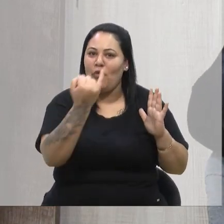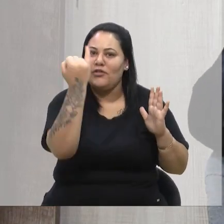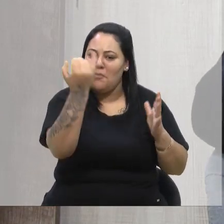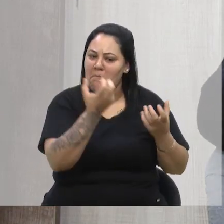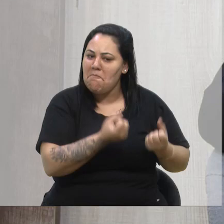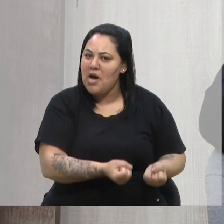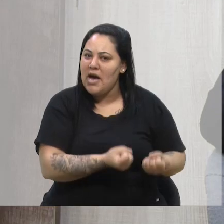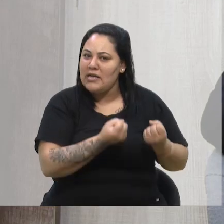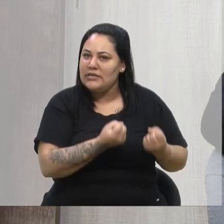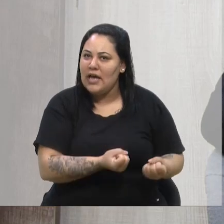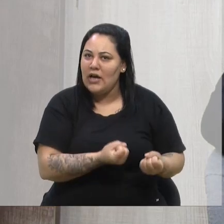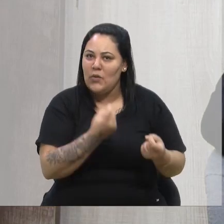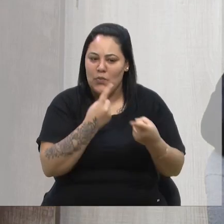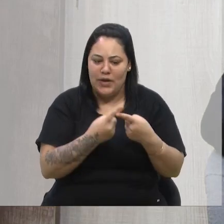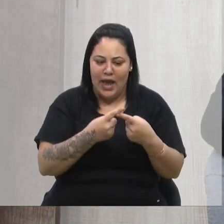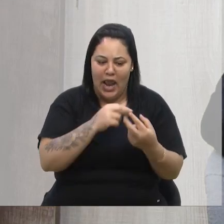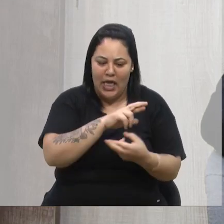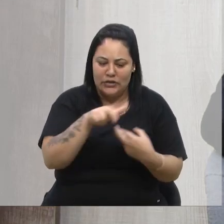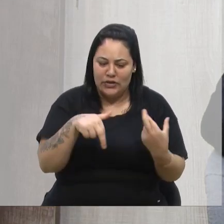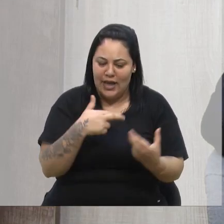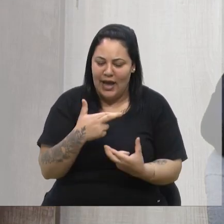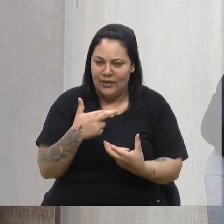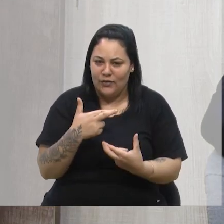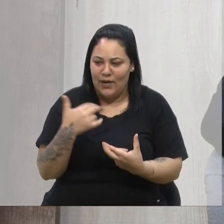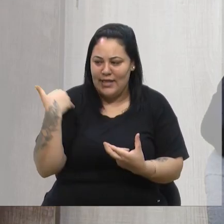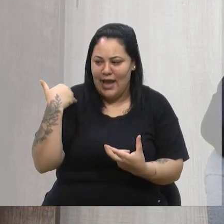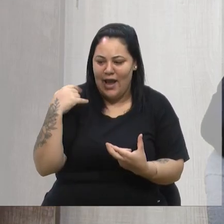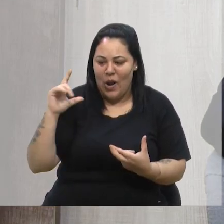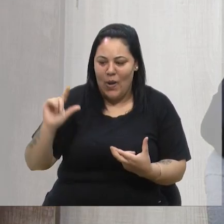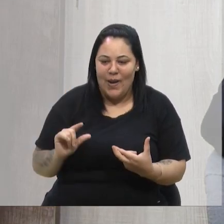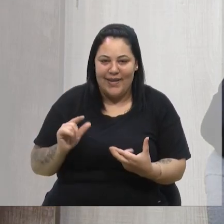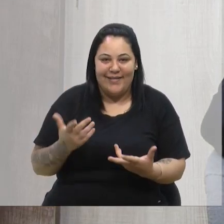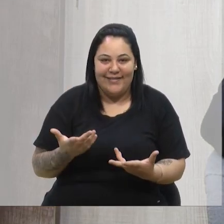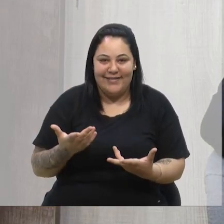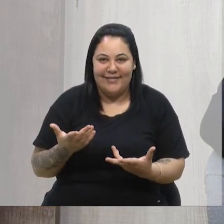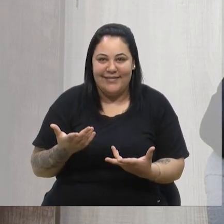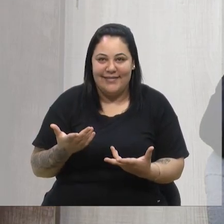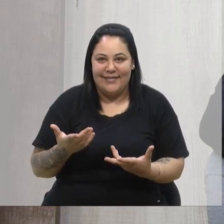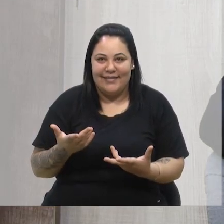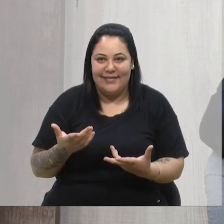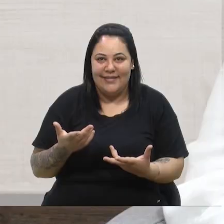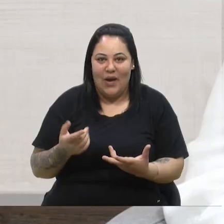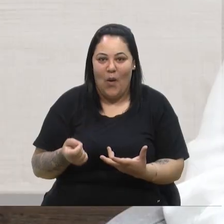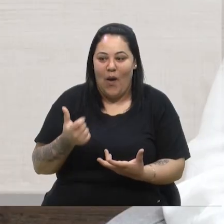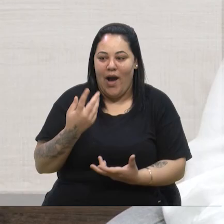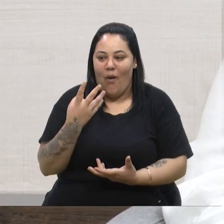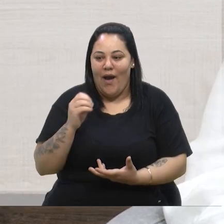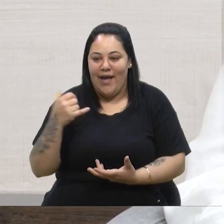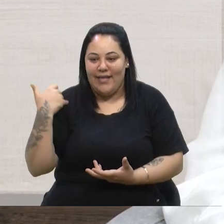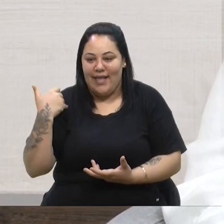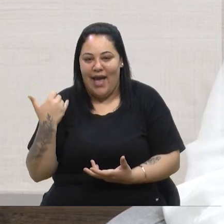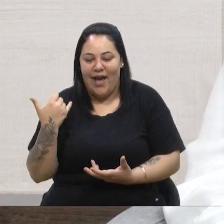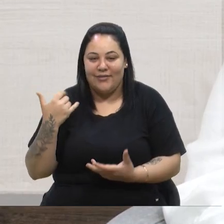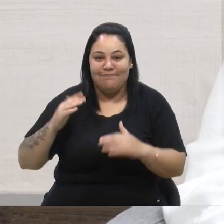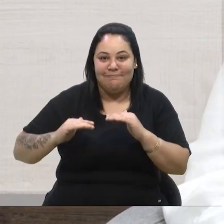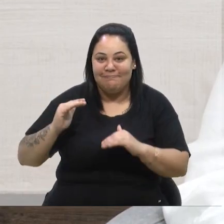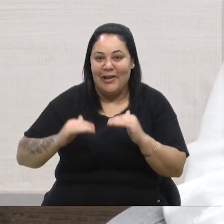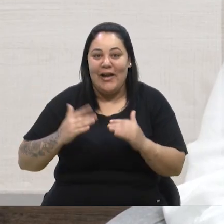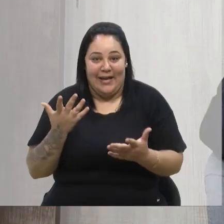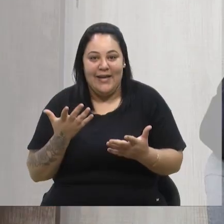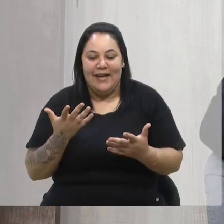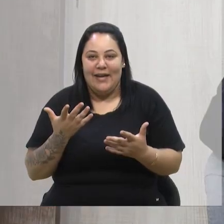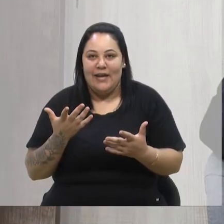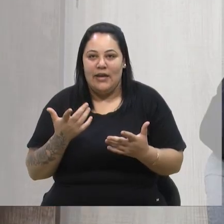porque a proporção em relação à idade é menor. Quem vai chegando aí pelos 40, como é o meu caso, 2, 3 anos e tal. E aqui nós